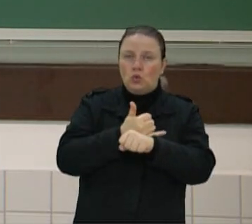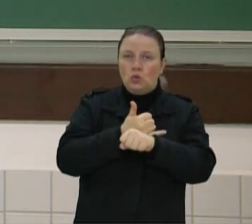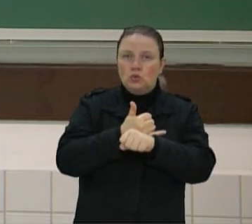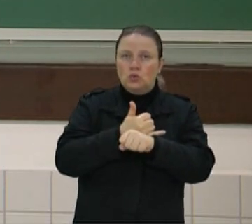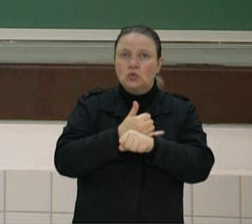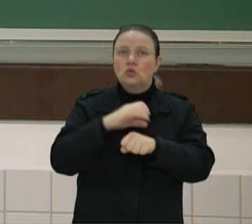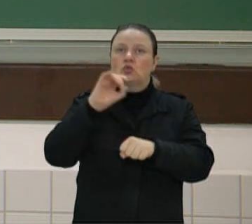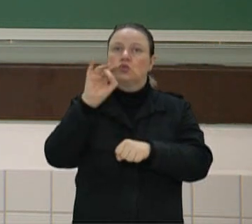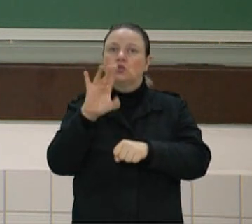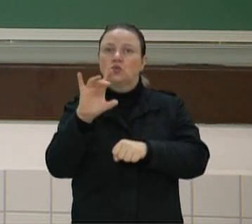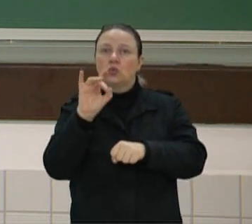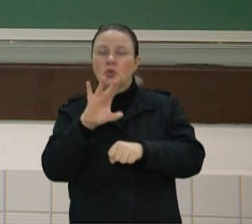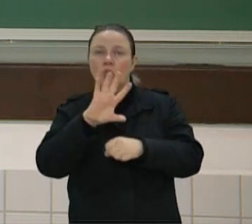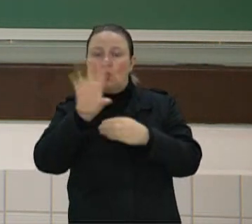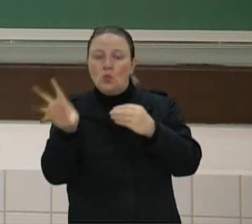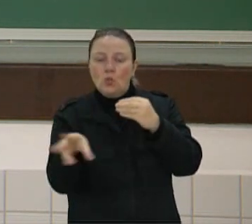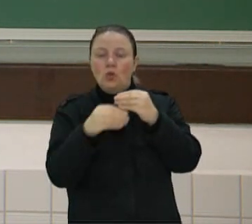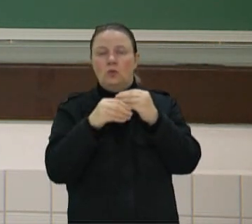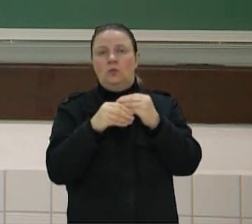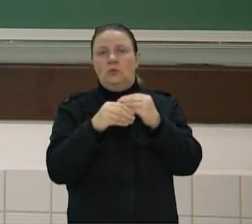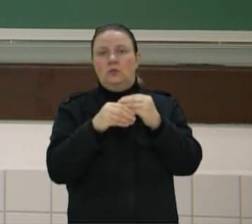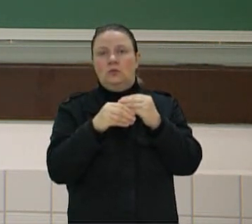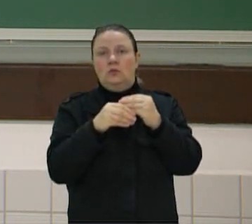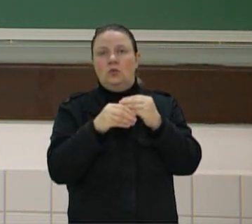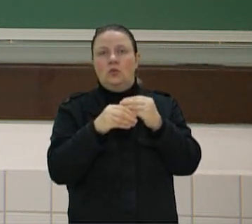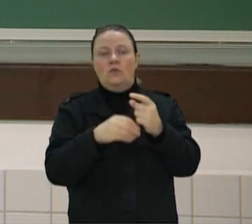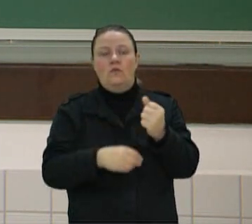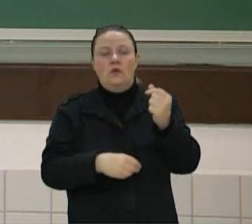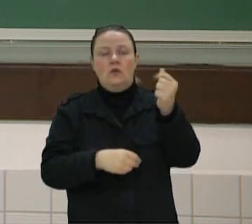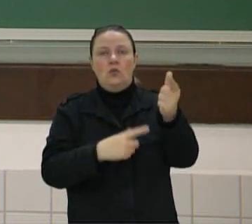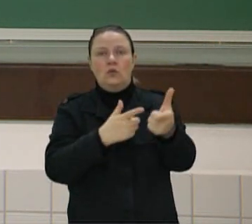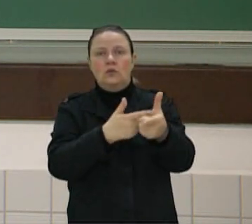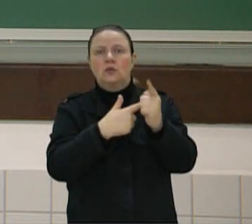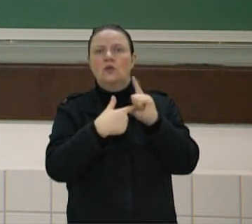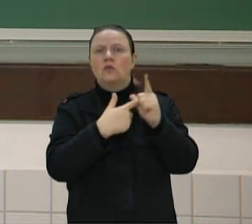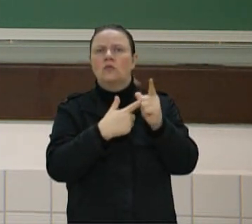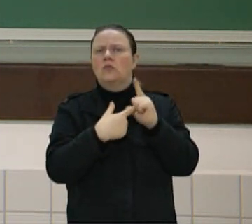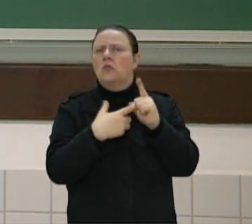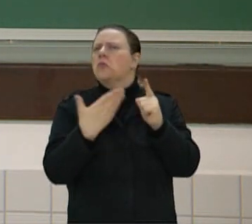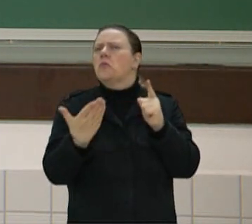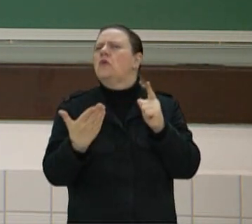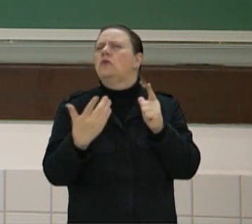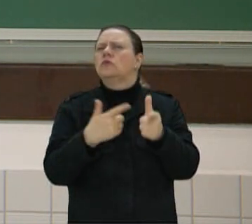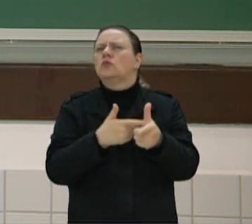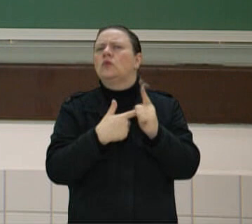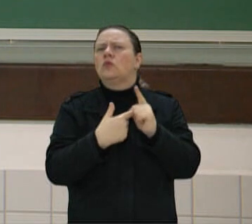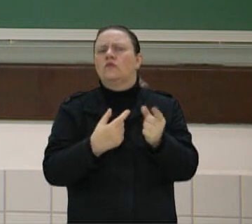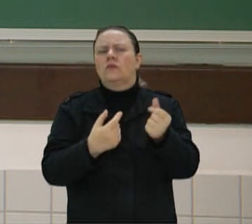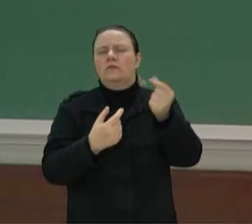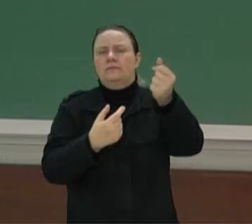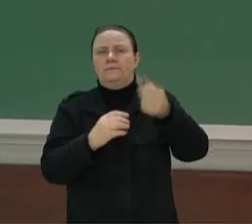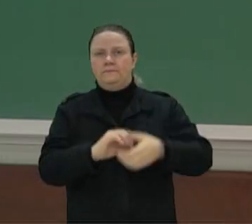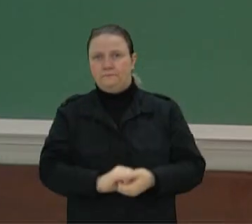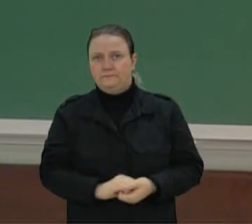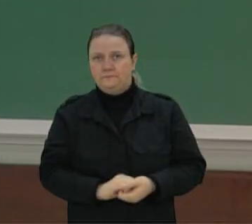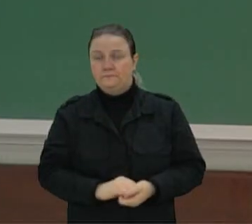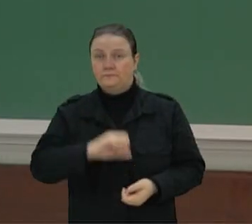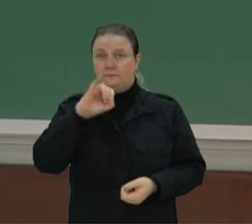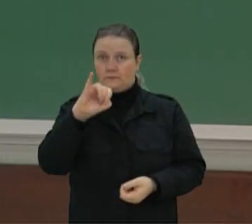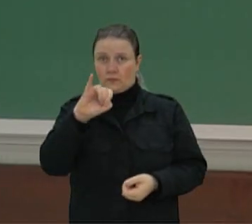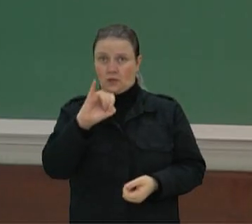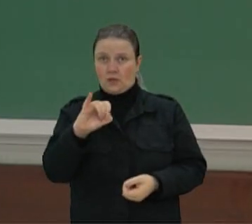aplicados sobre o saldo devedor. Qual que é o saldo devedor, pessoal? Vamos pensar, olha só. Se você vai